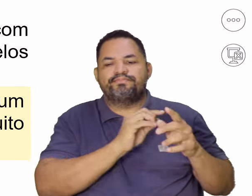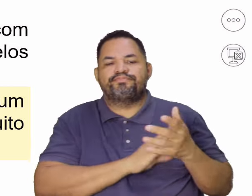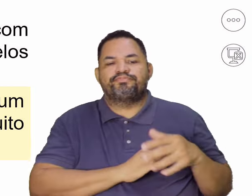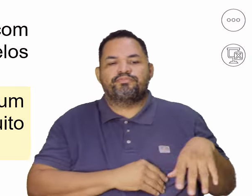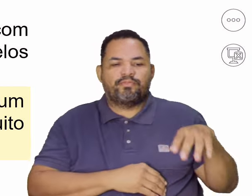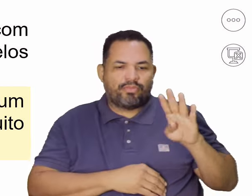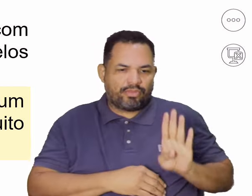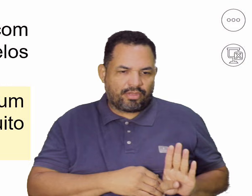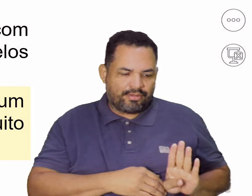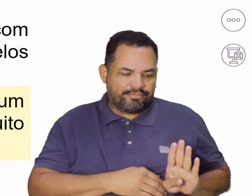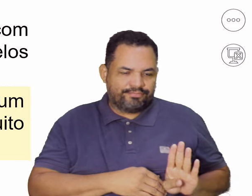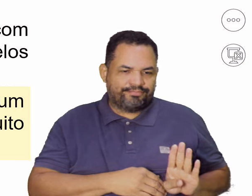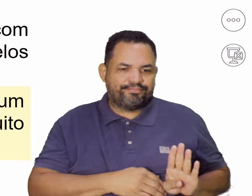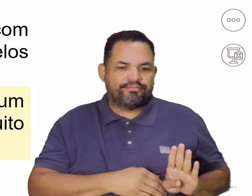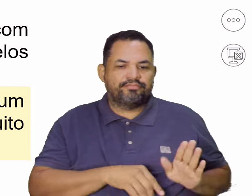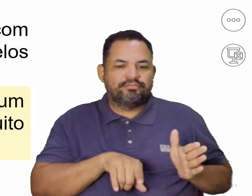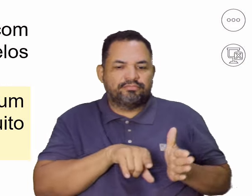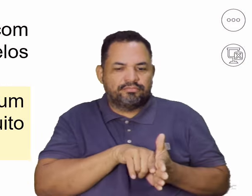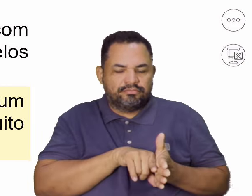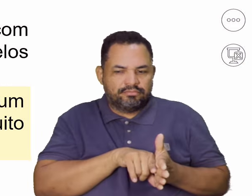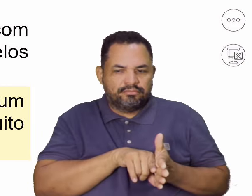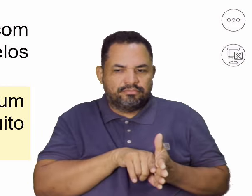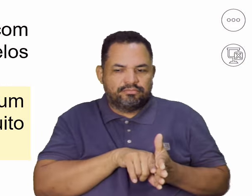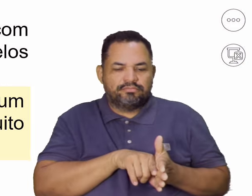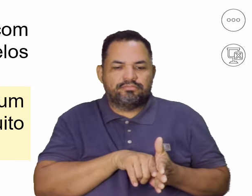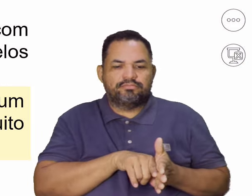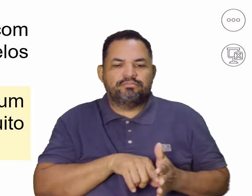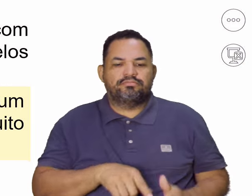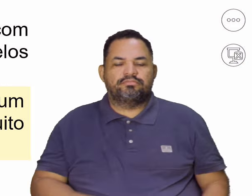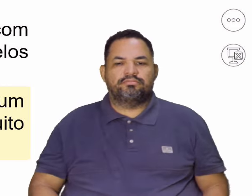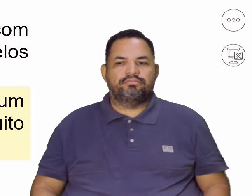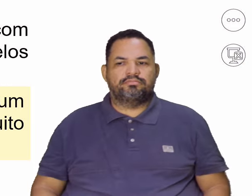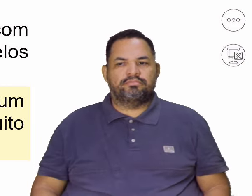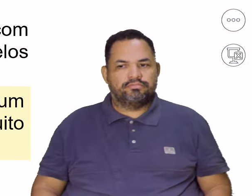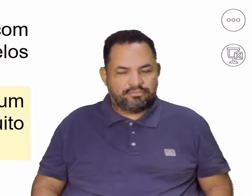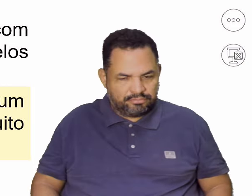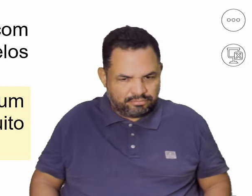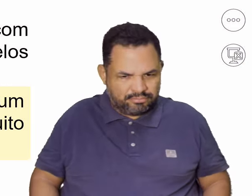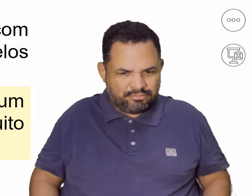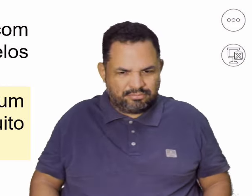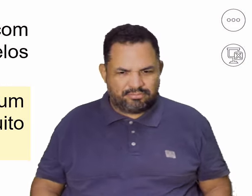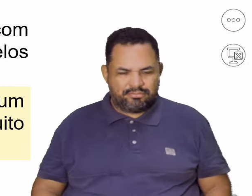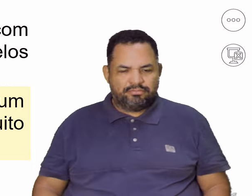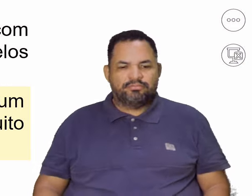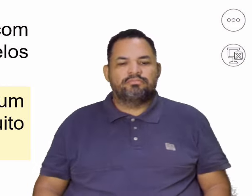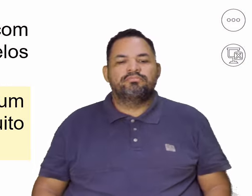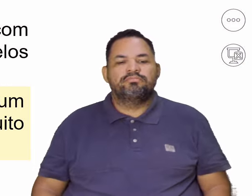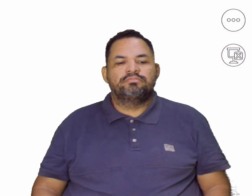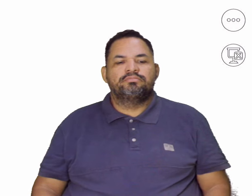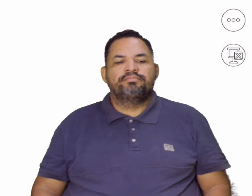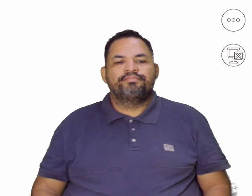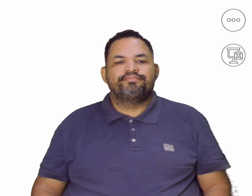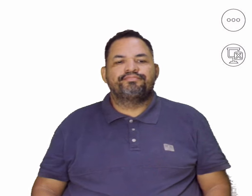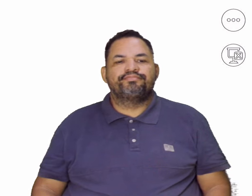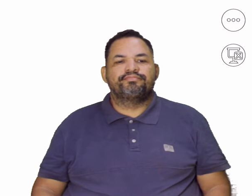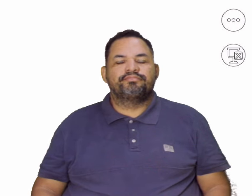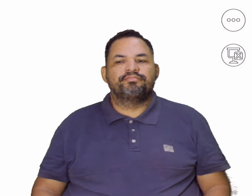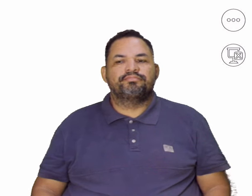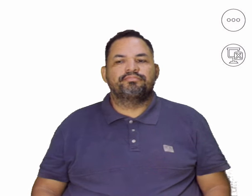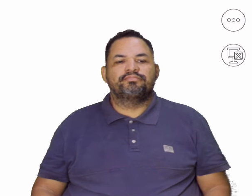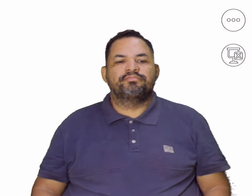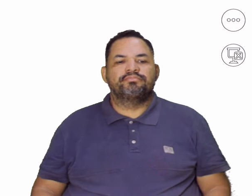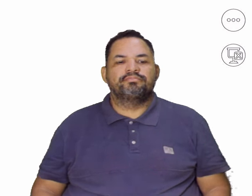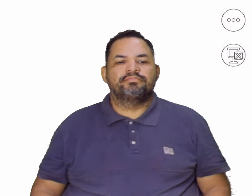prótons e as betas são negativa em homenagem aos elétrons Tá certo